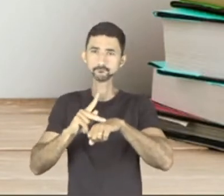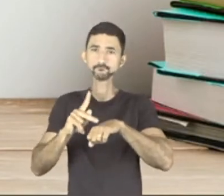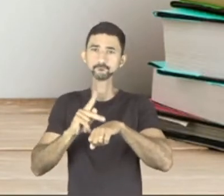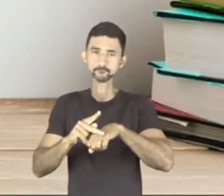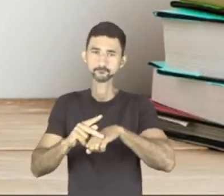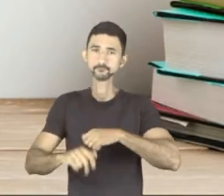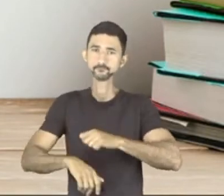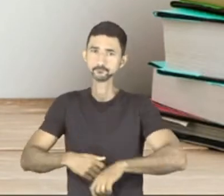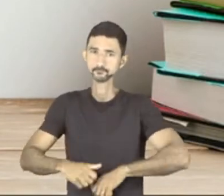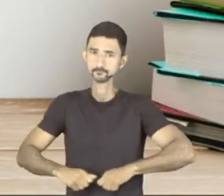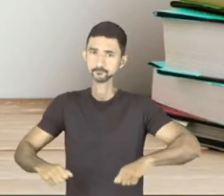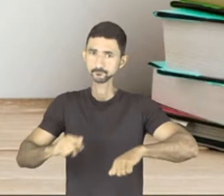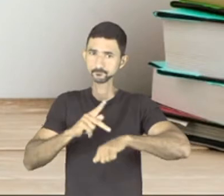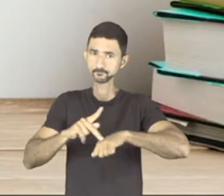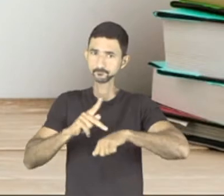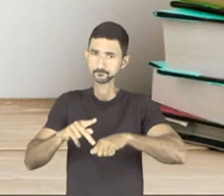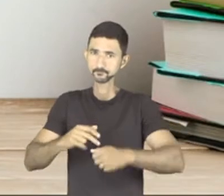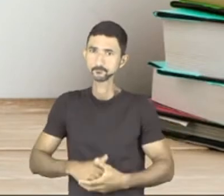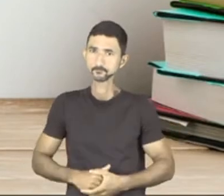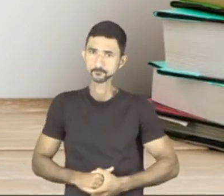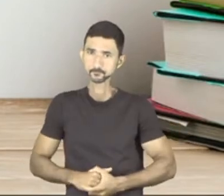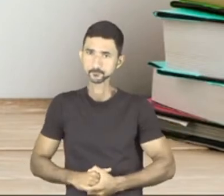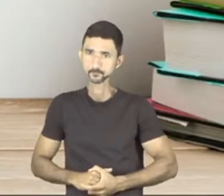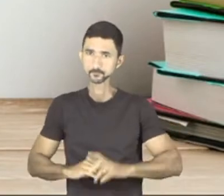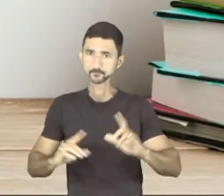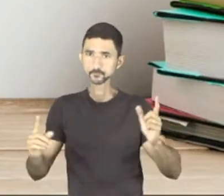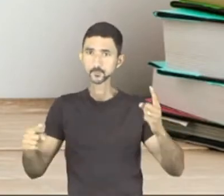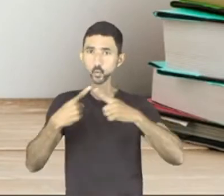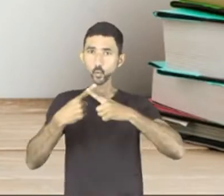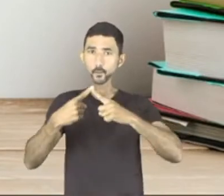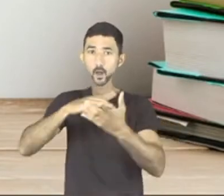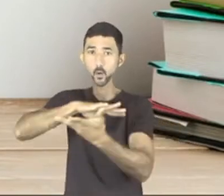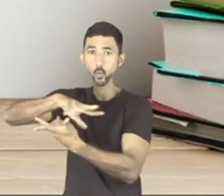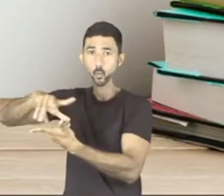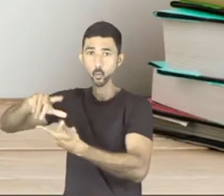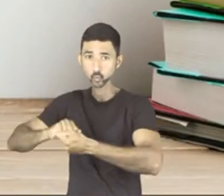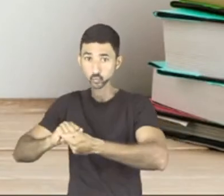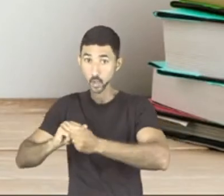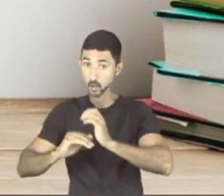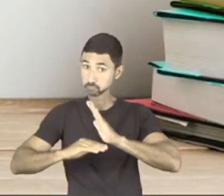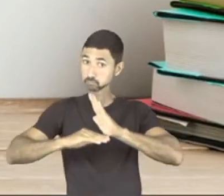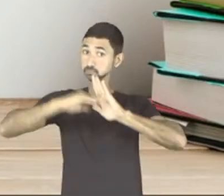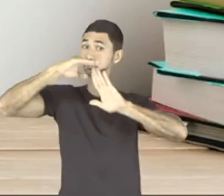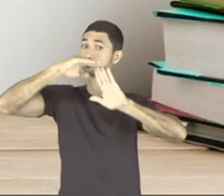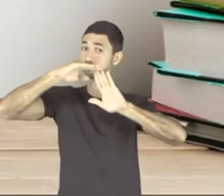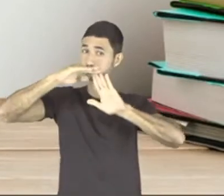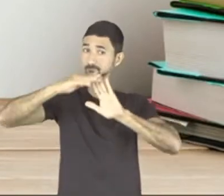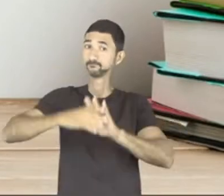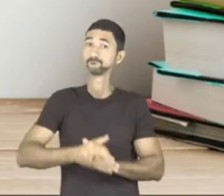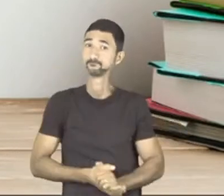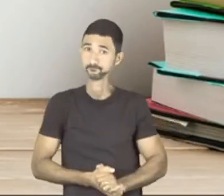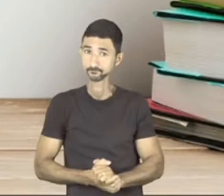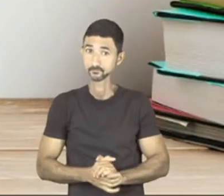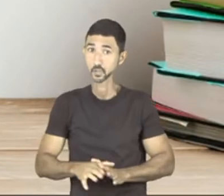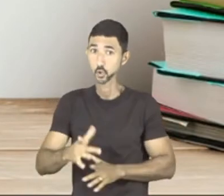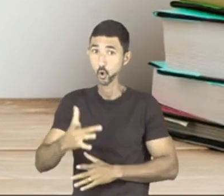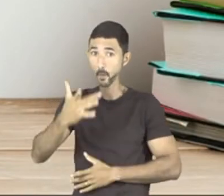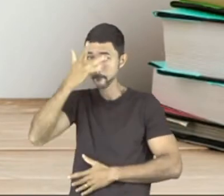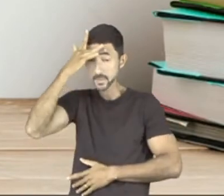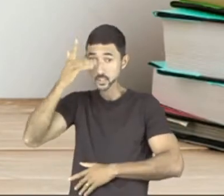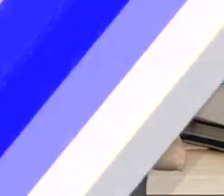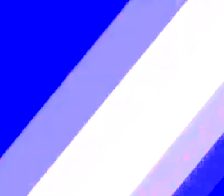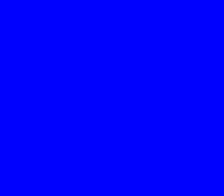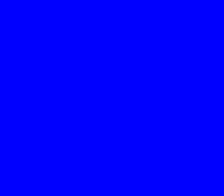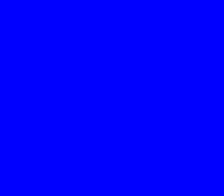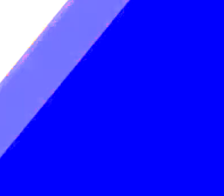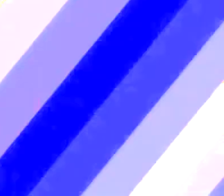pretas. Isso é uma luta de campeonato mundial, ou seja, um nível mais alto. Portanto, só os faixa preta